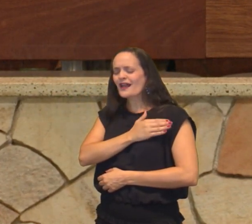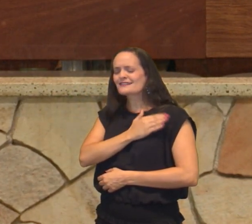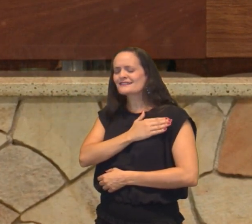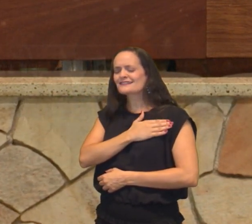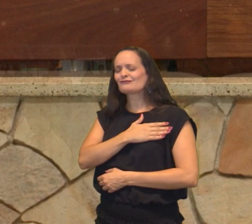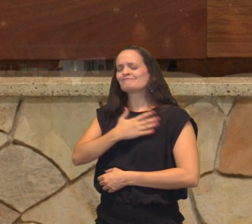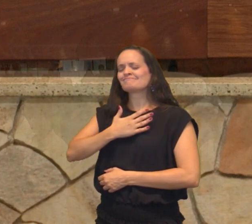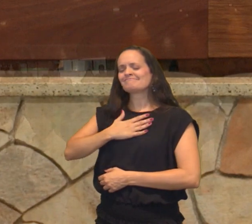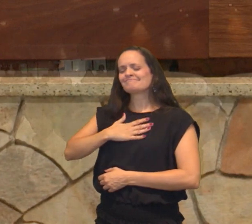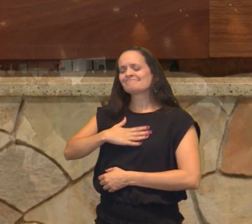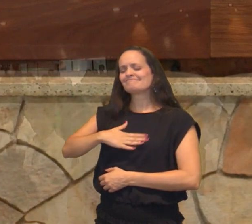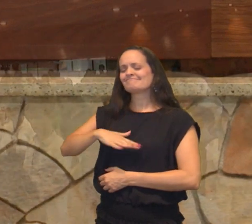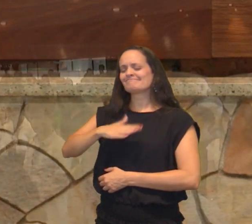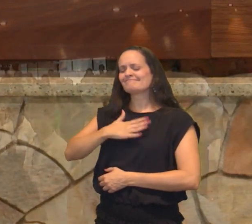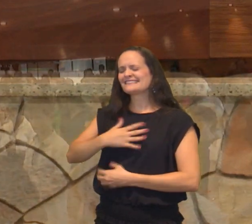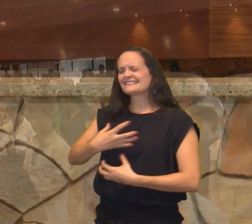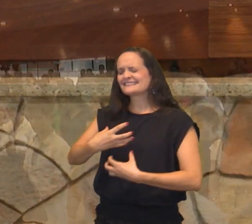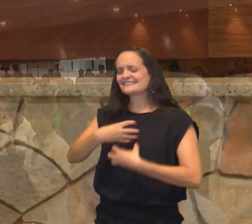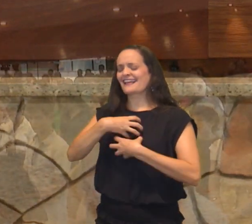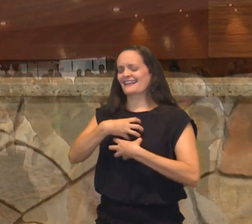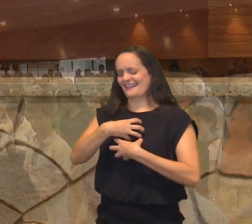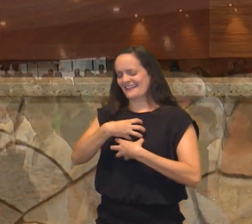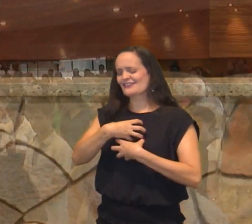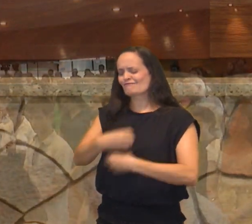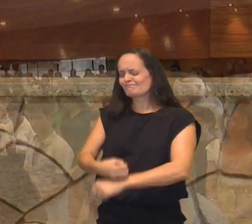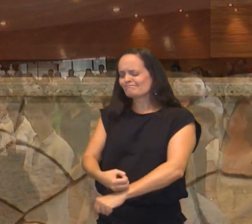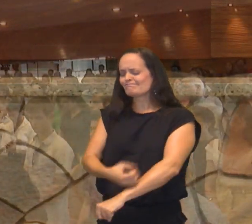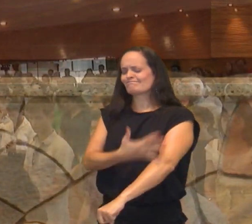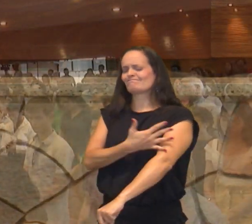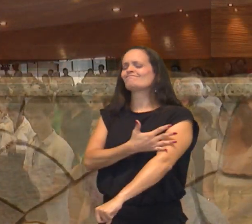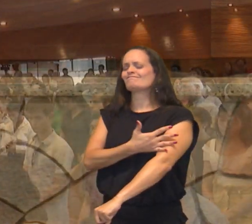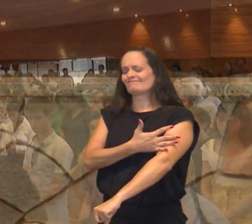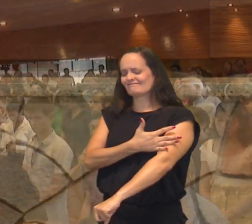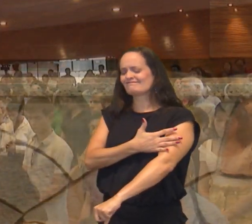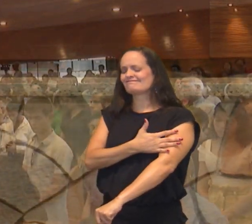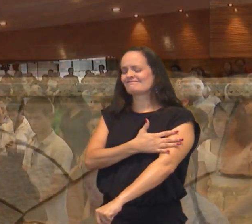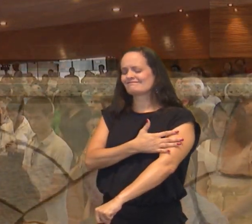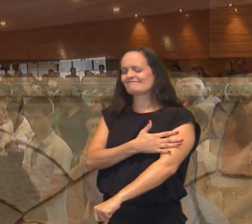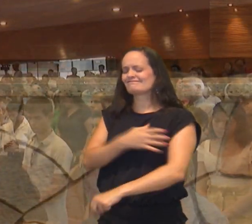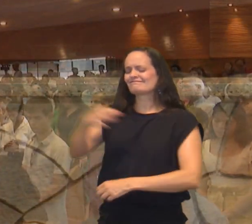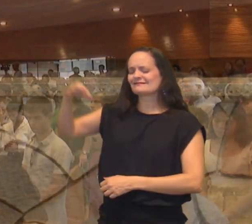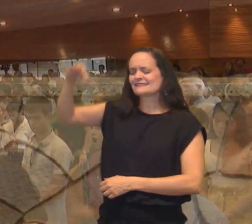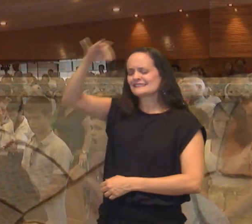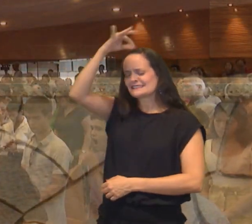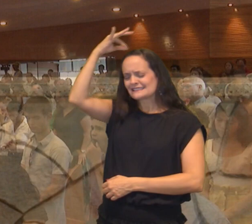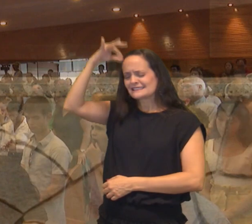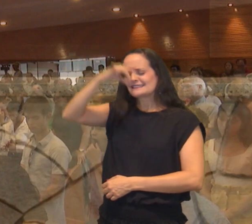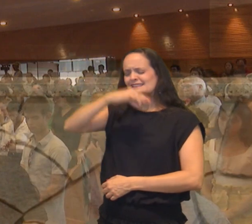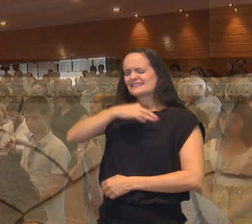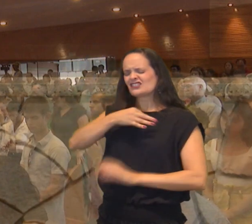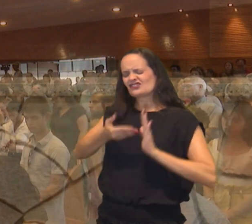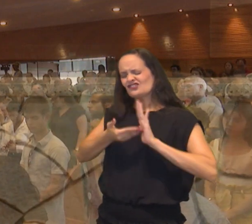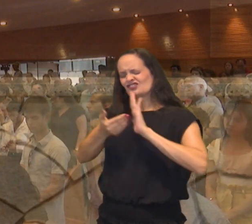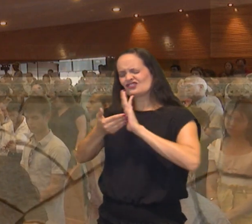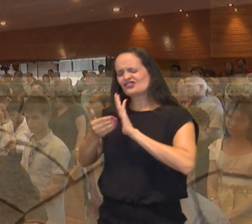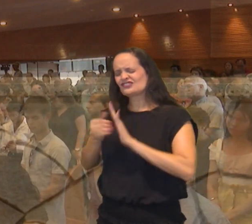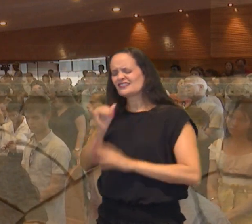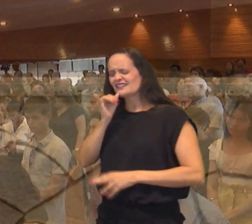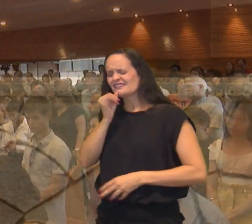Nós conseguimos sentir a Tua presença, Deus, tirando de nós tristezas,